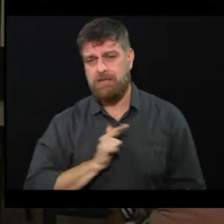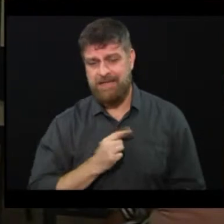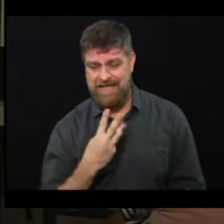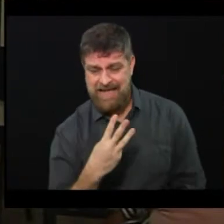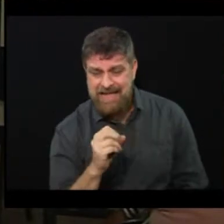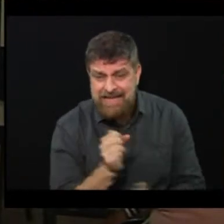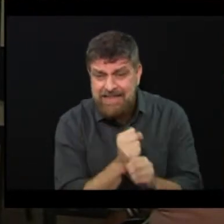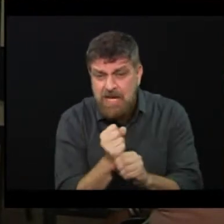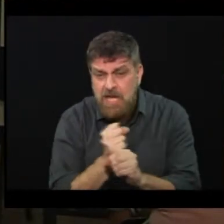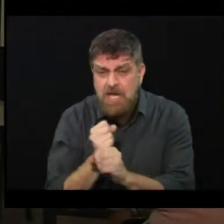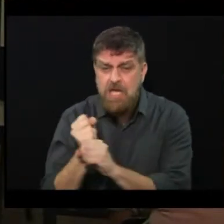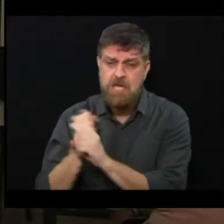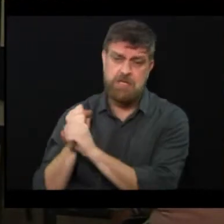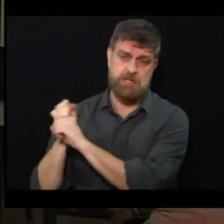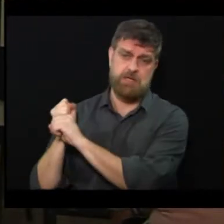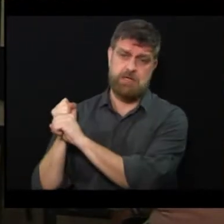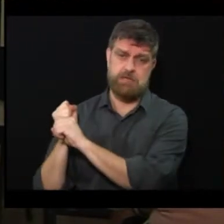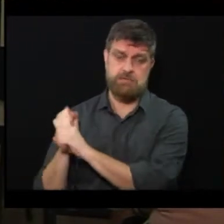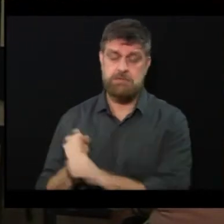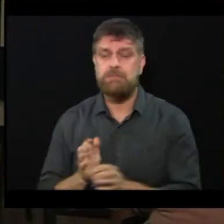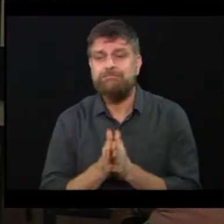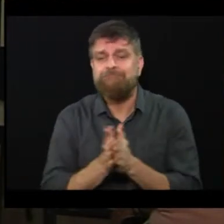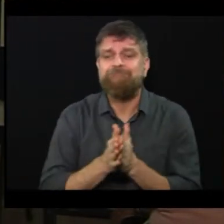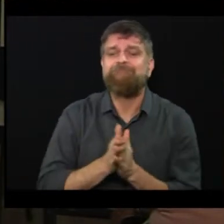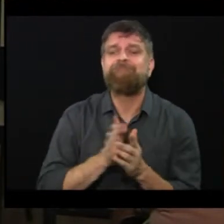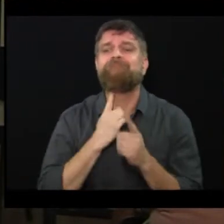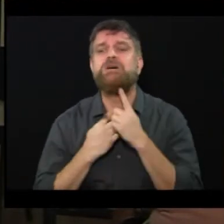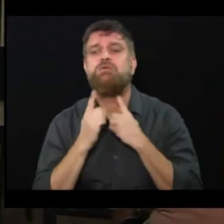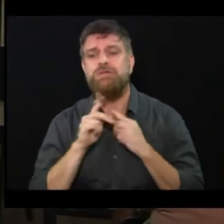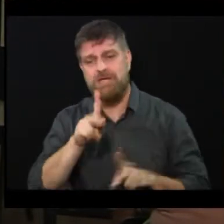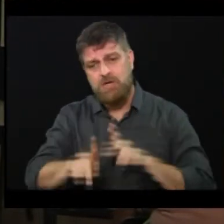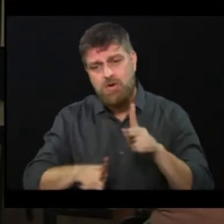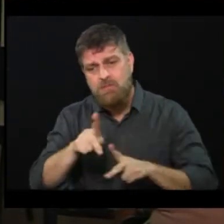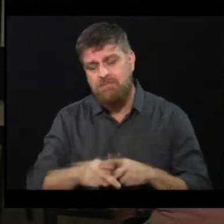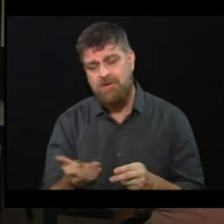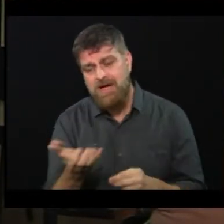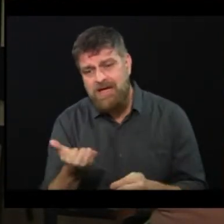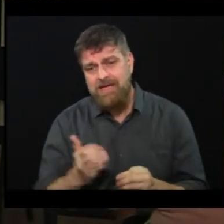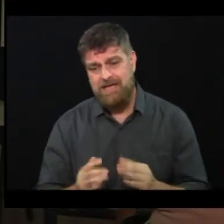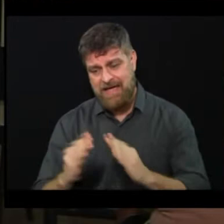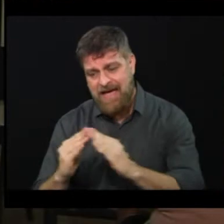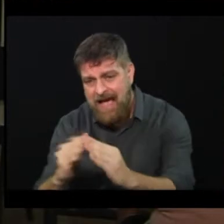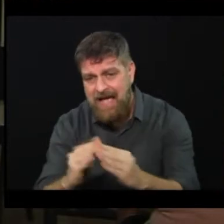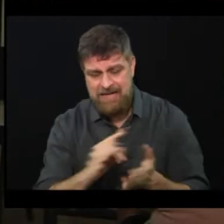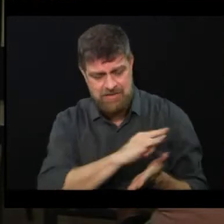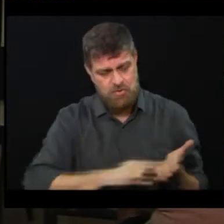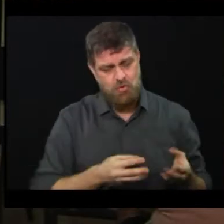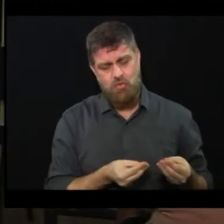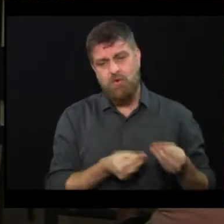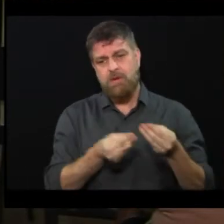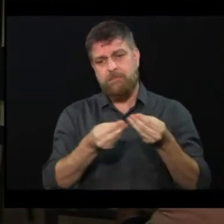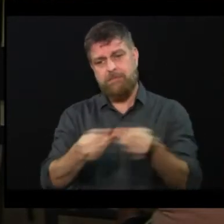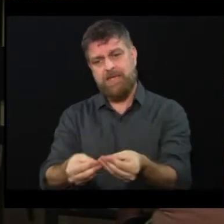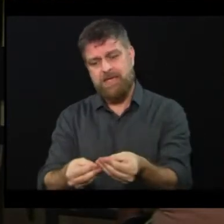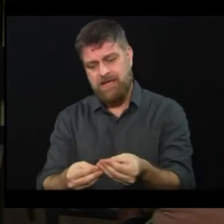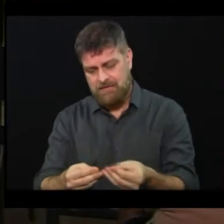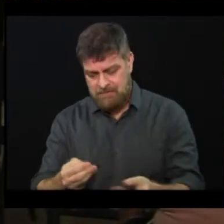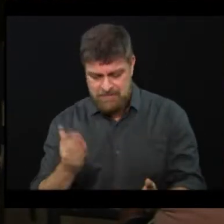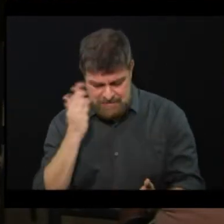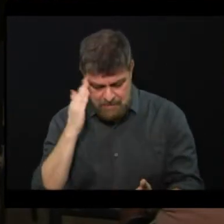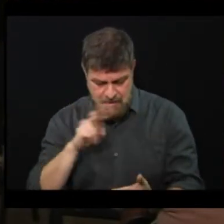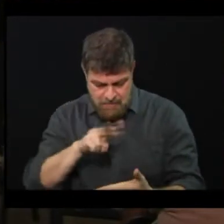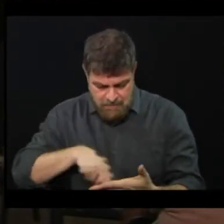30 anos né é um anseio muito grande dessa população em ter a sua situação regularizada em ter a